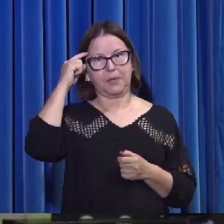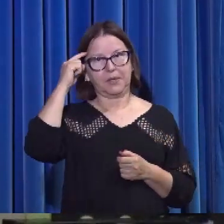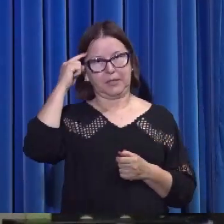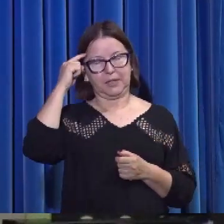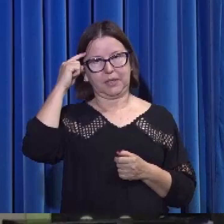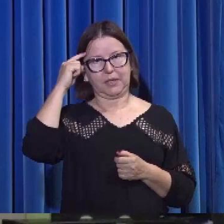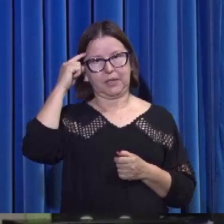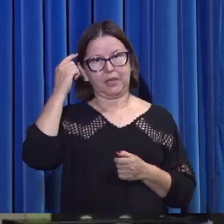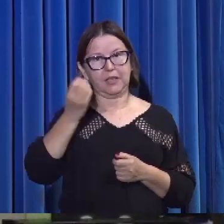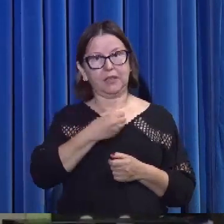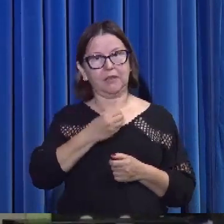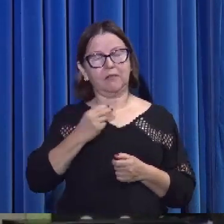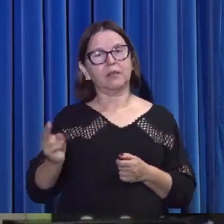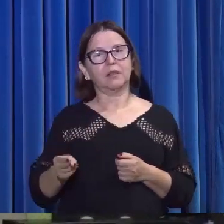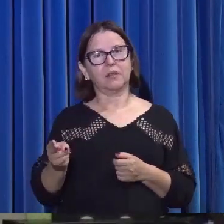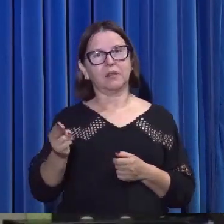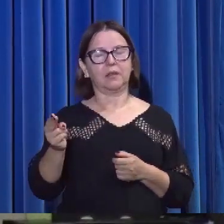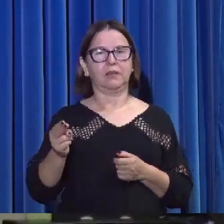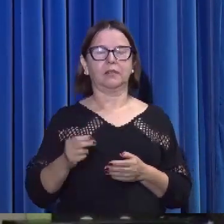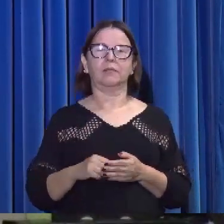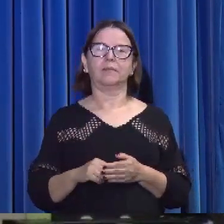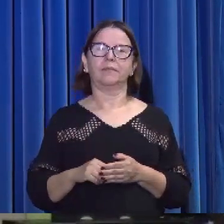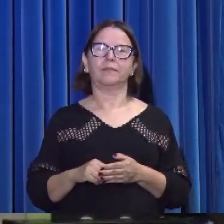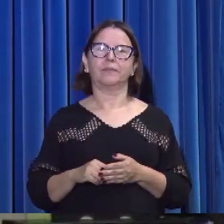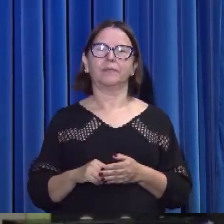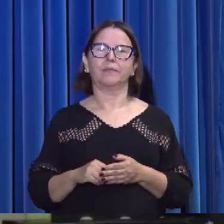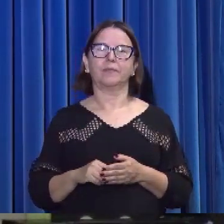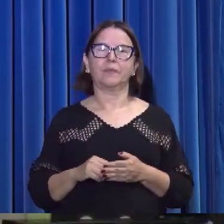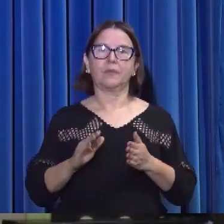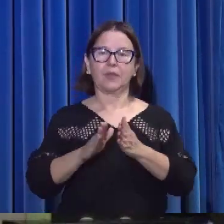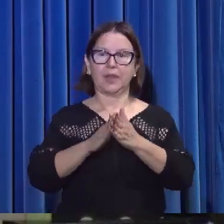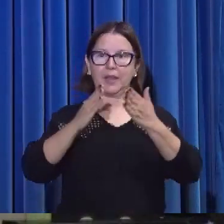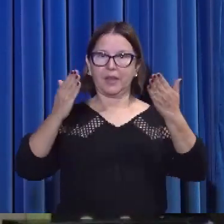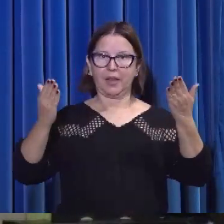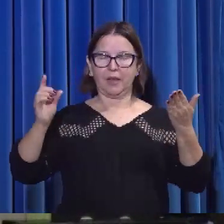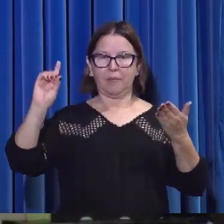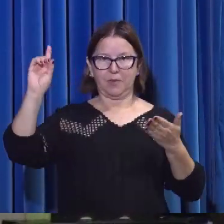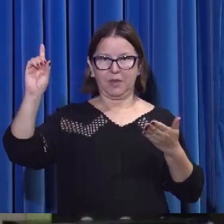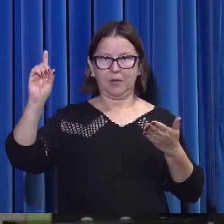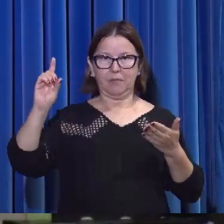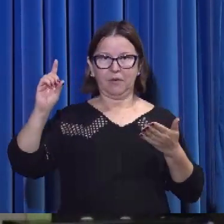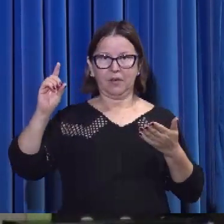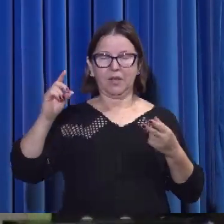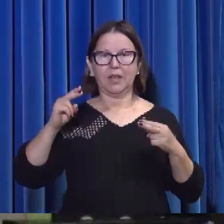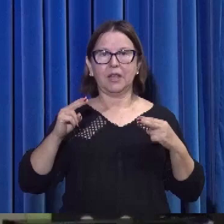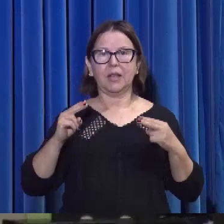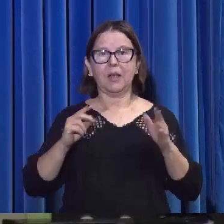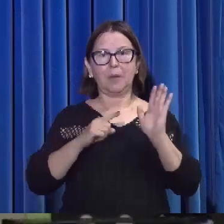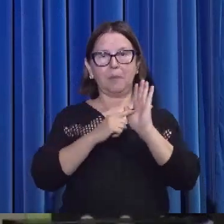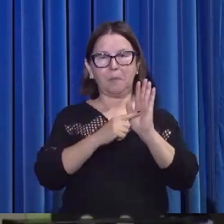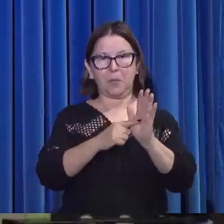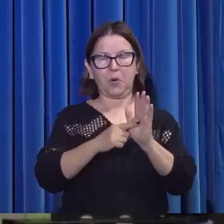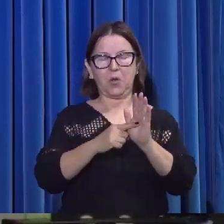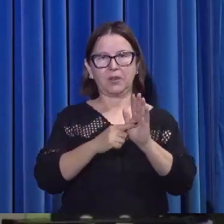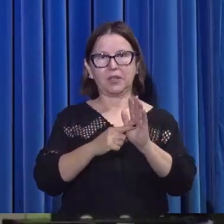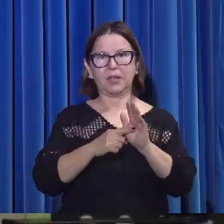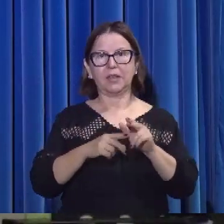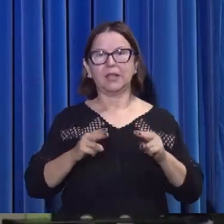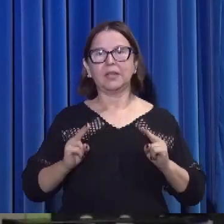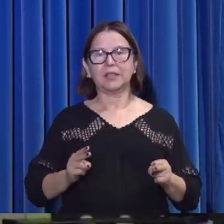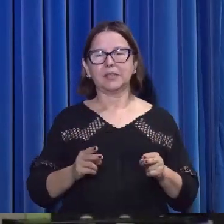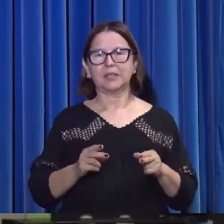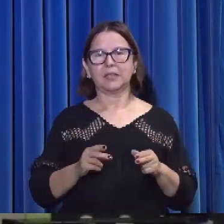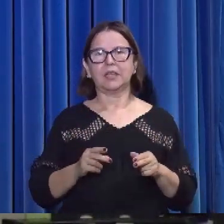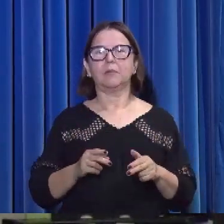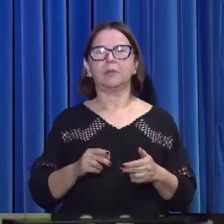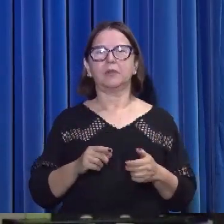Porque você vai descobrir na Bíblia que sempre nos momentos de tribulação, as pessoas lembram de Deus. O